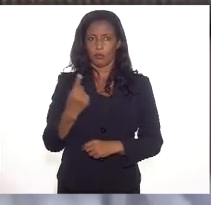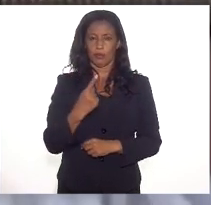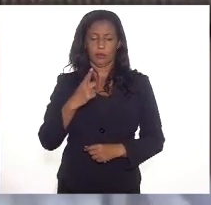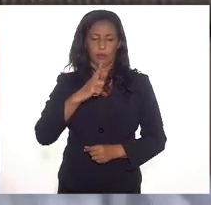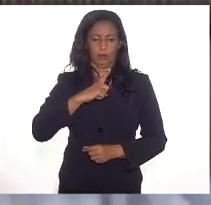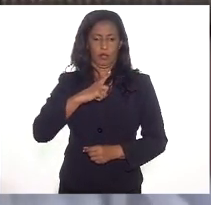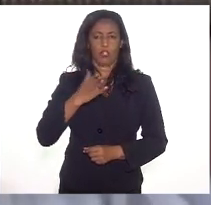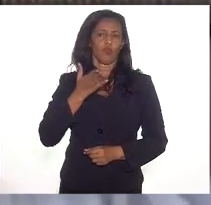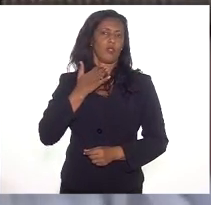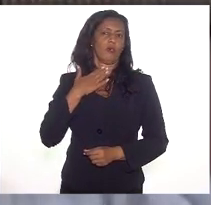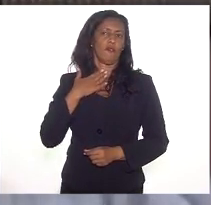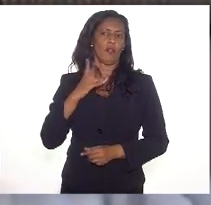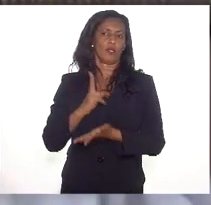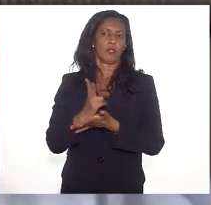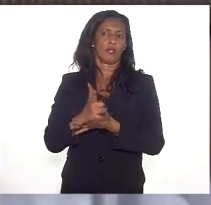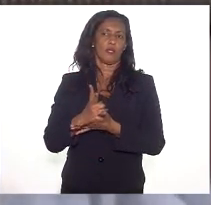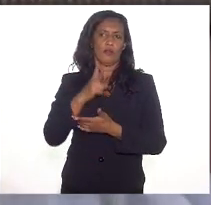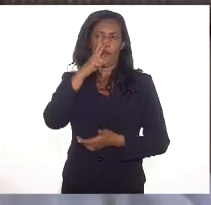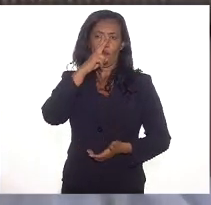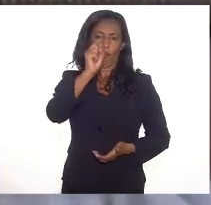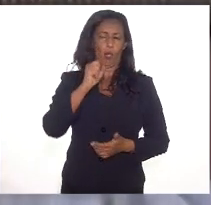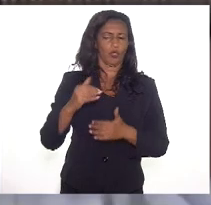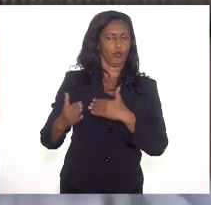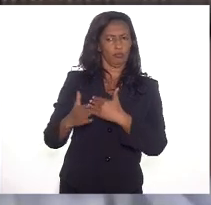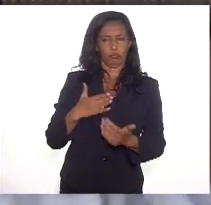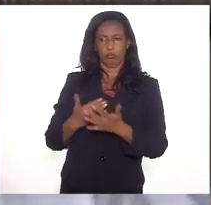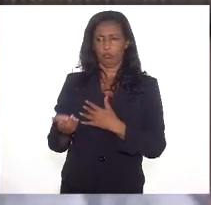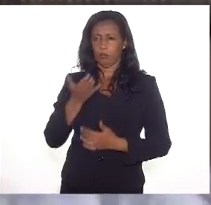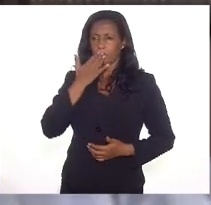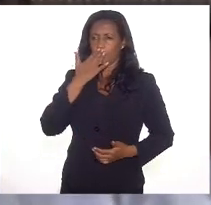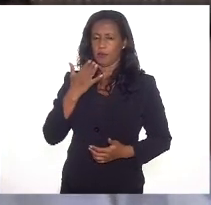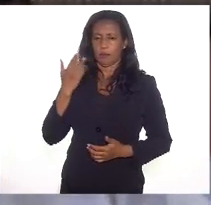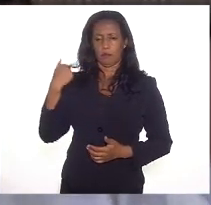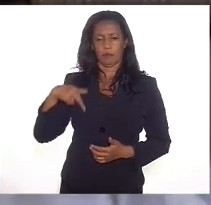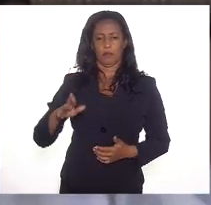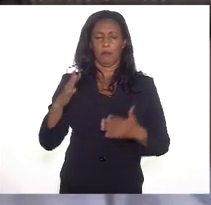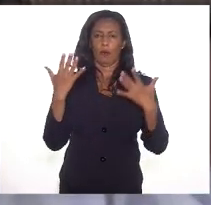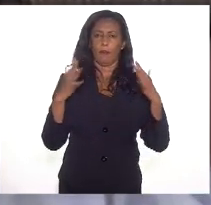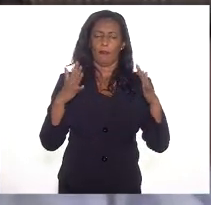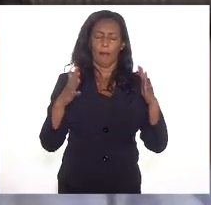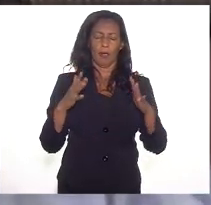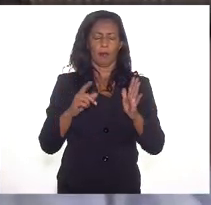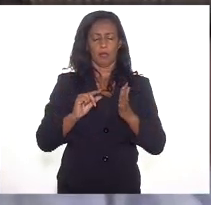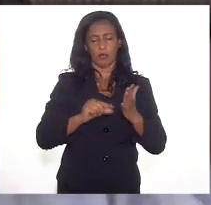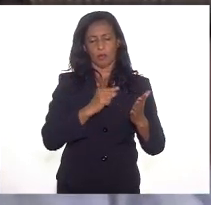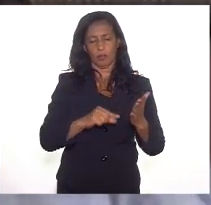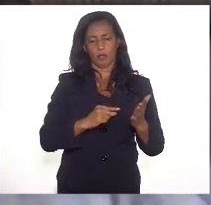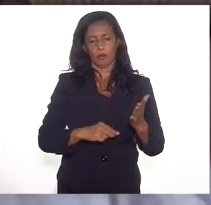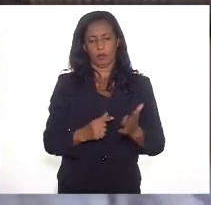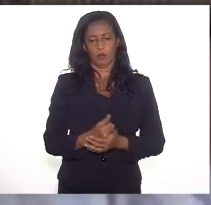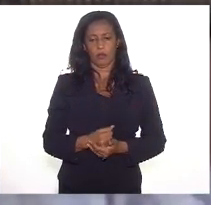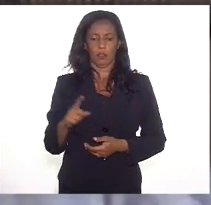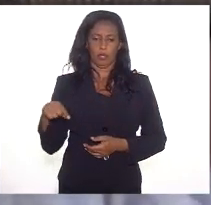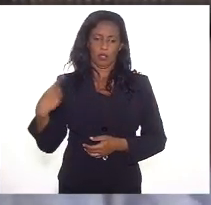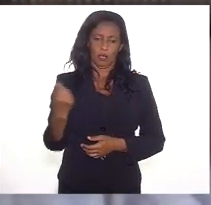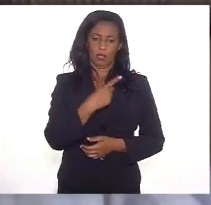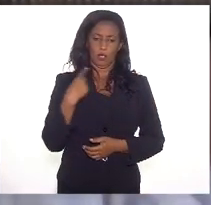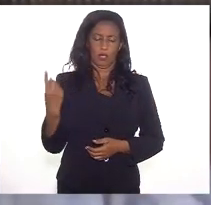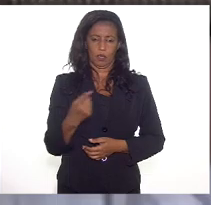vai ser um instrumento mais forte contra qualquer tipo de intolerância. Parabéns aí aos autores e nós, que agora